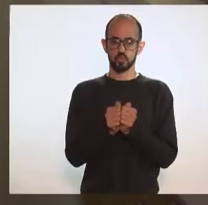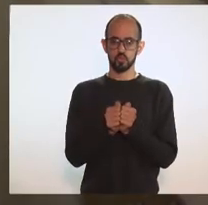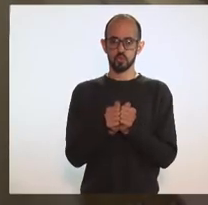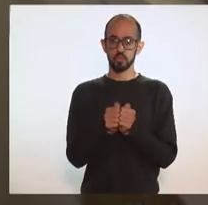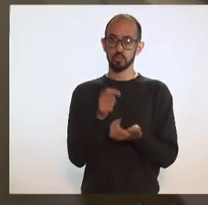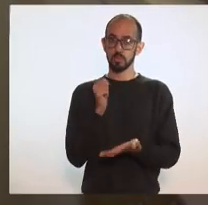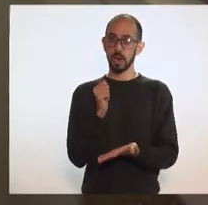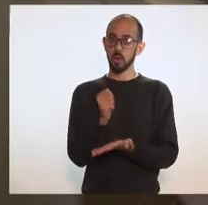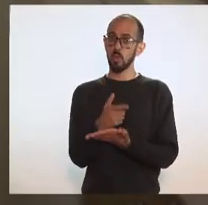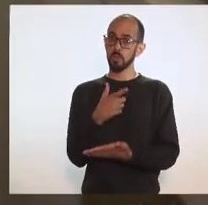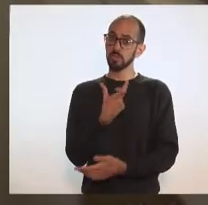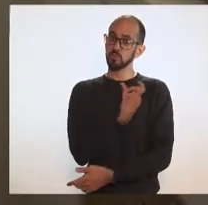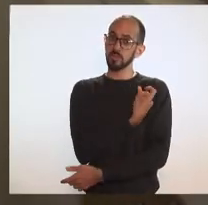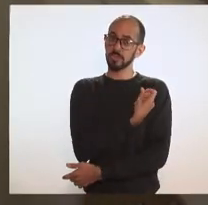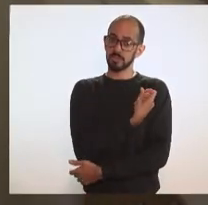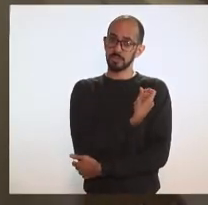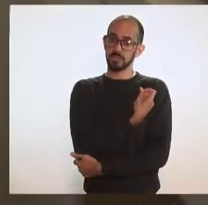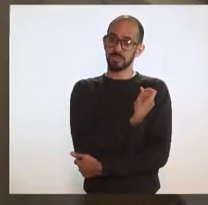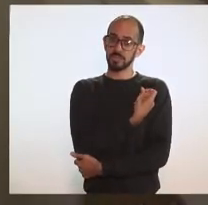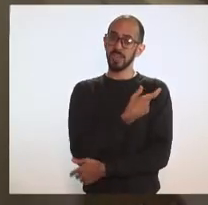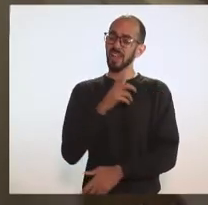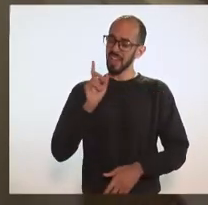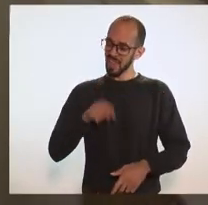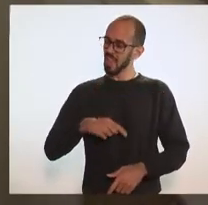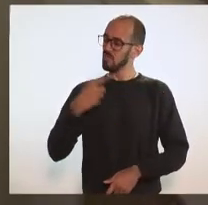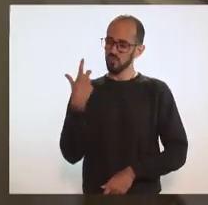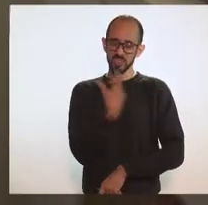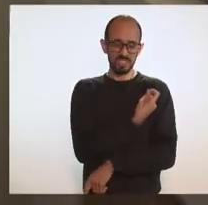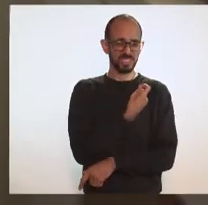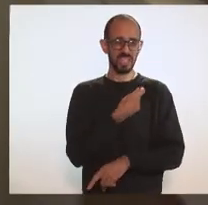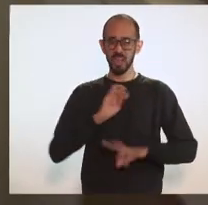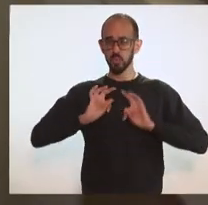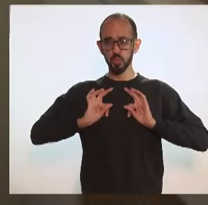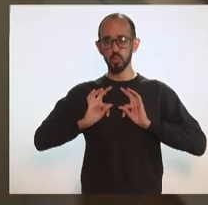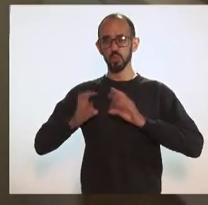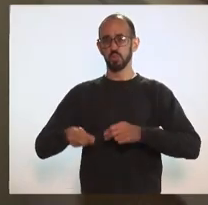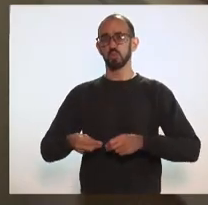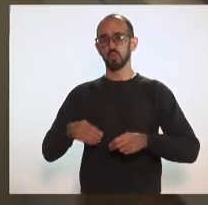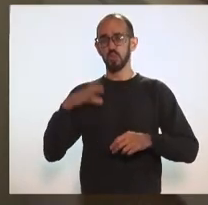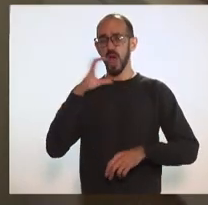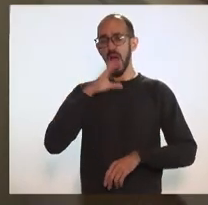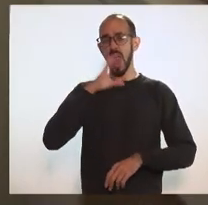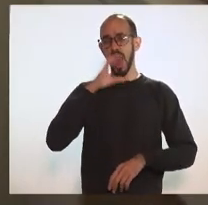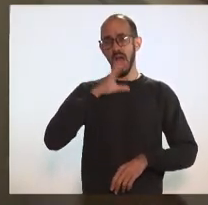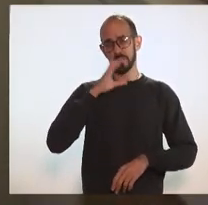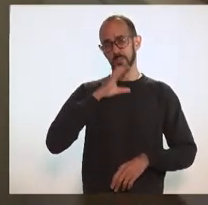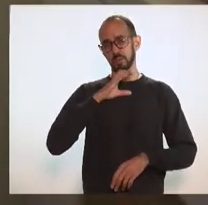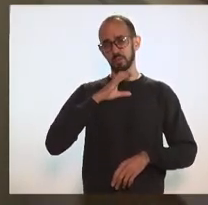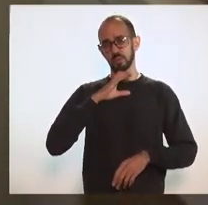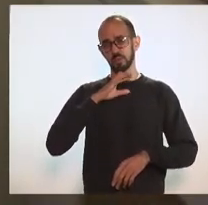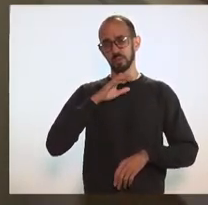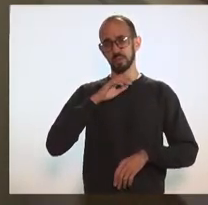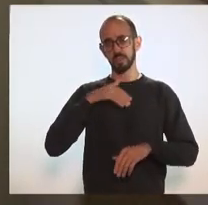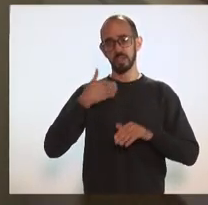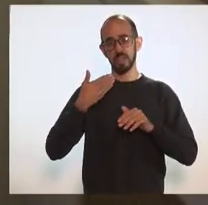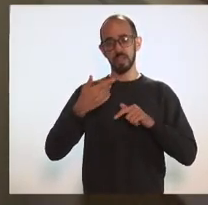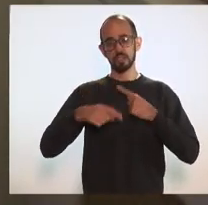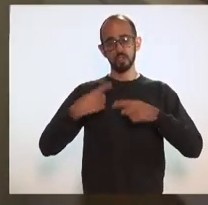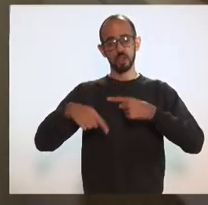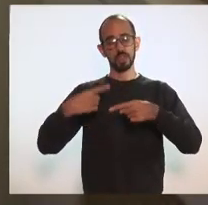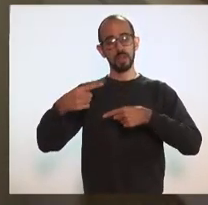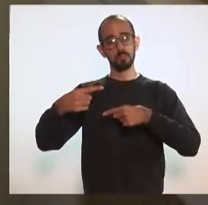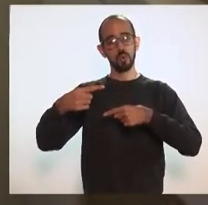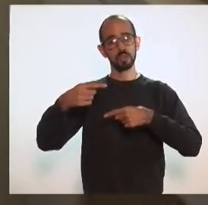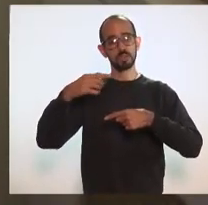vacinas e vacinar vacinar vacinar e somente é partir de amanhã